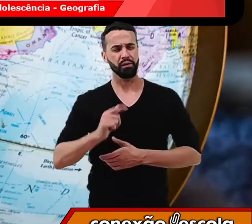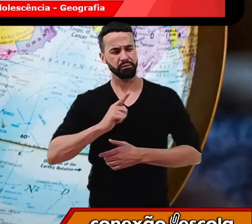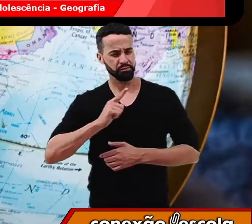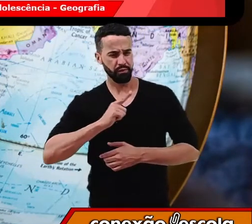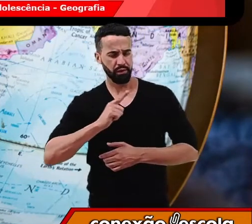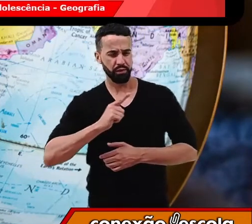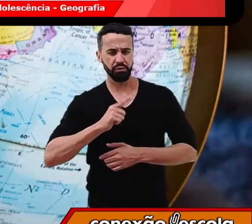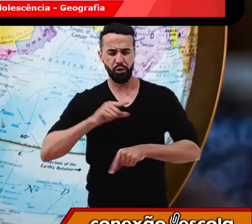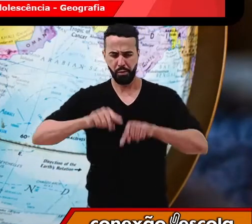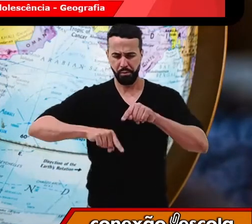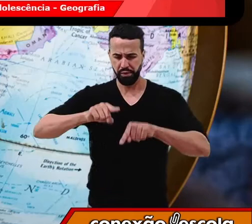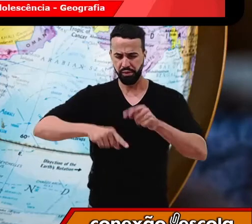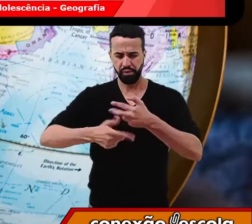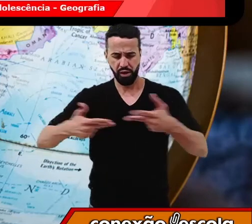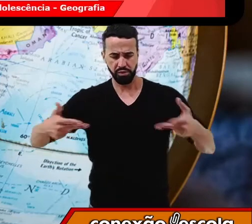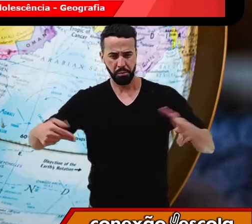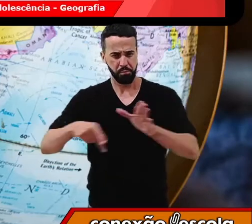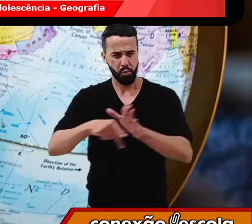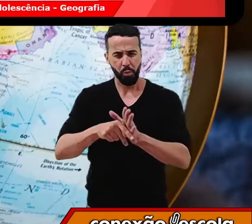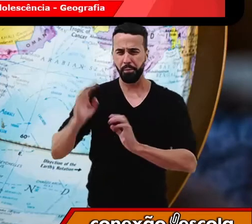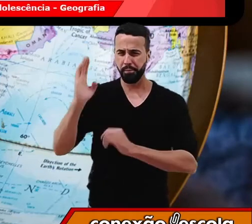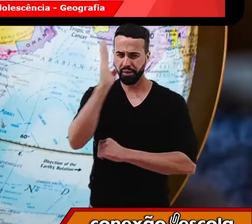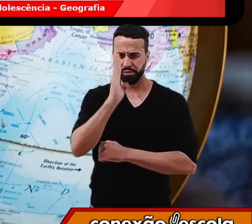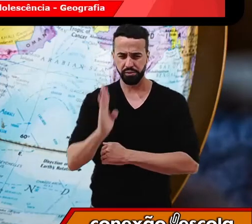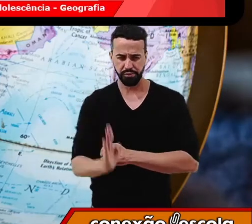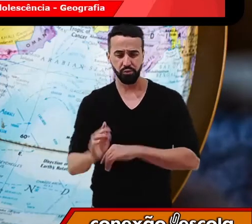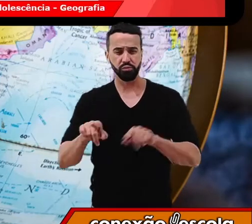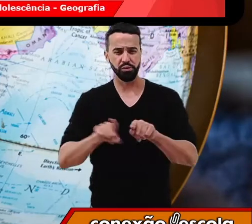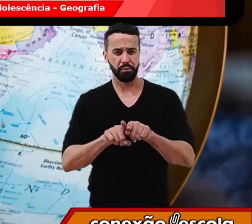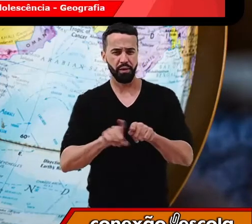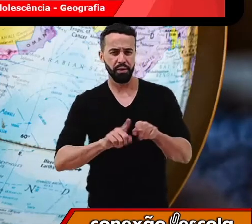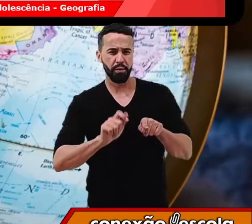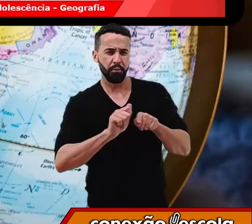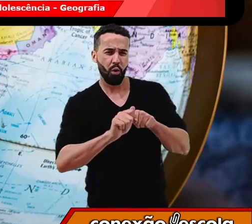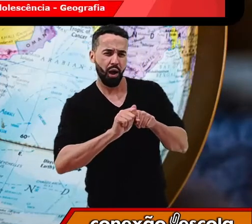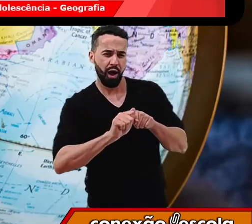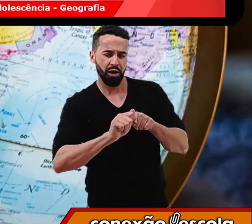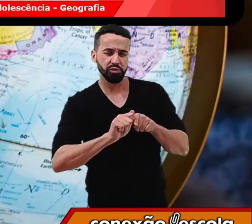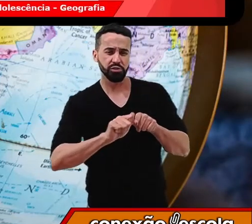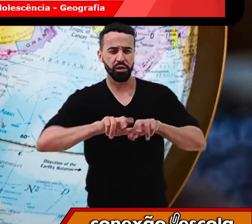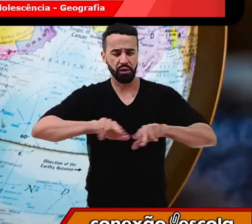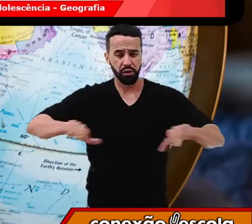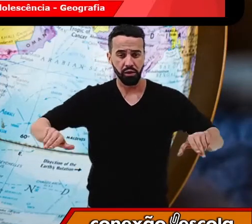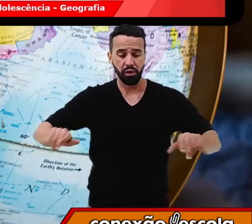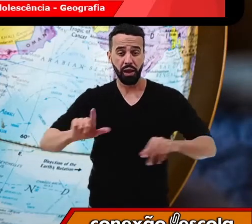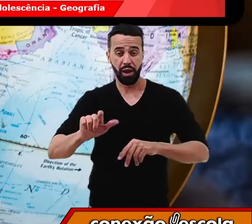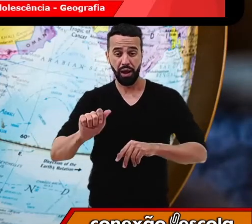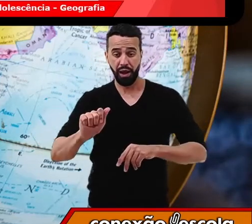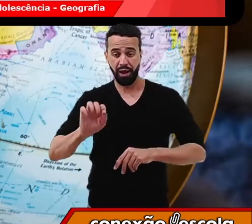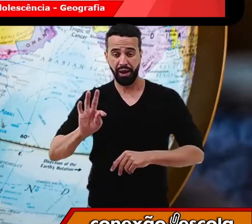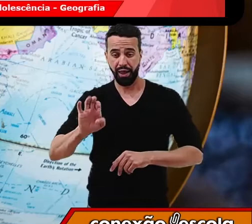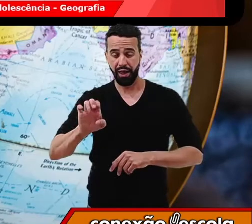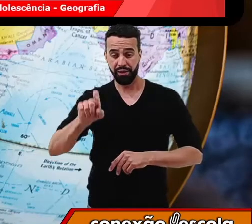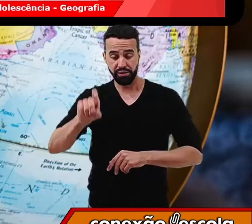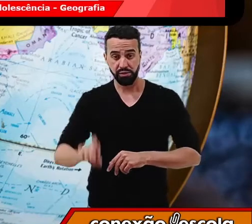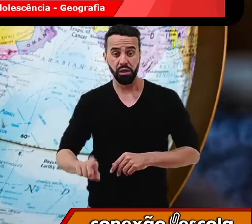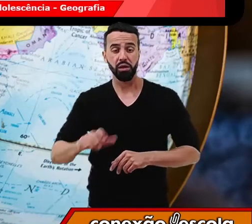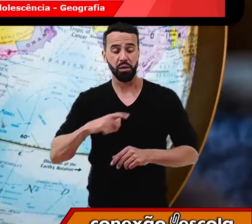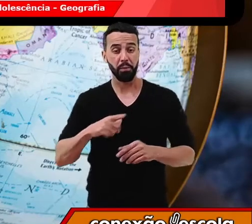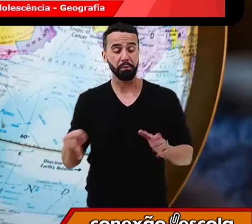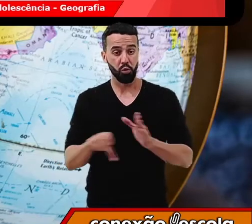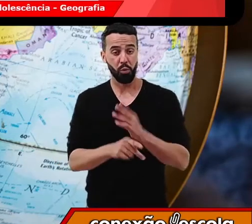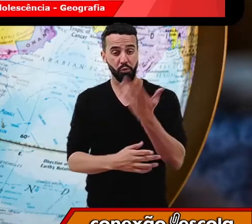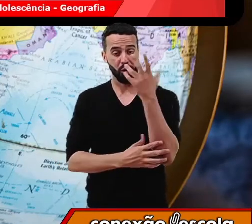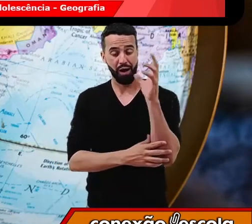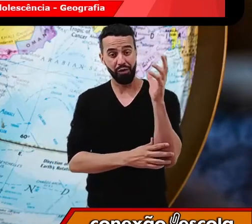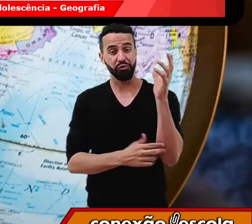foram extraídos aqui do Brasil, ou até os componentes de borracha podem vir aí de látex que foi extraído das